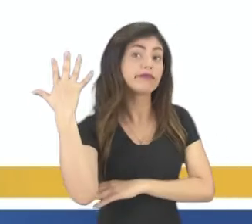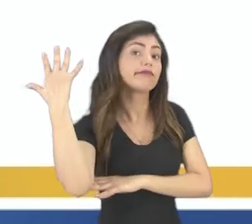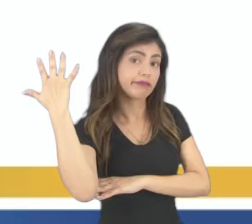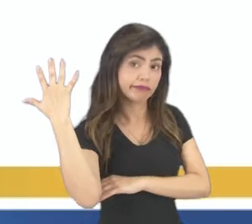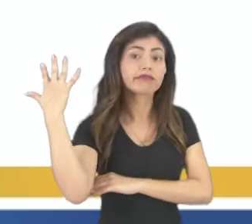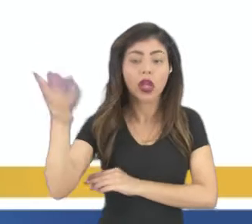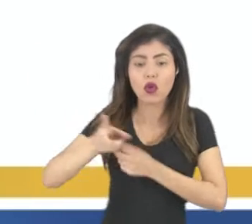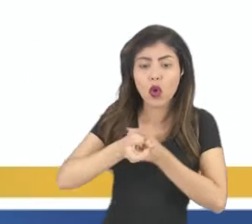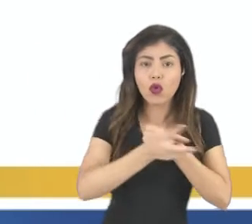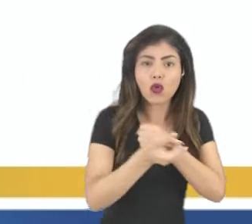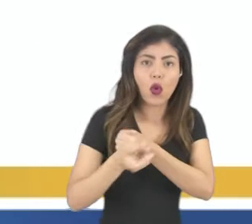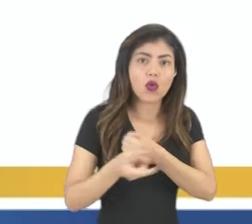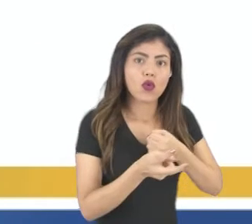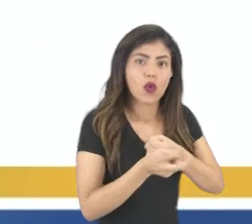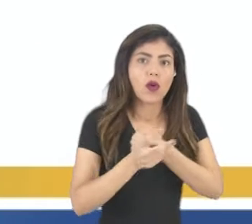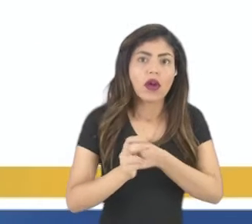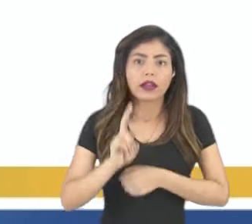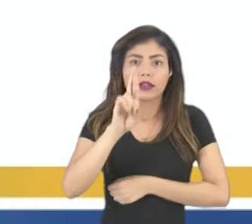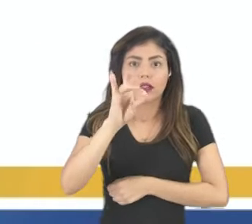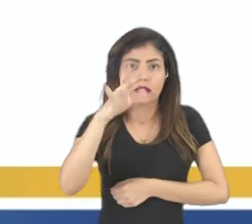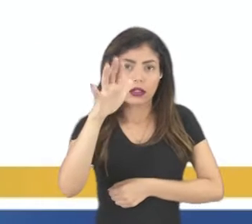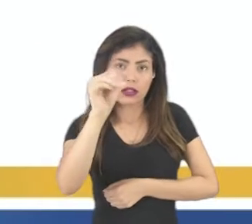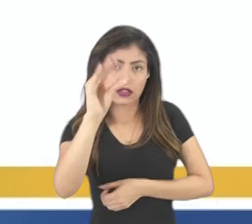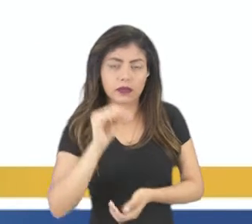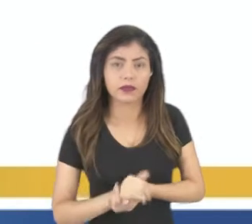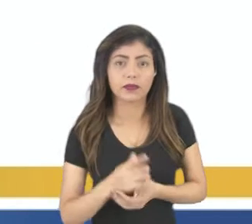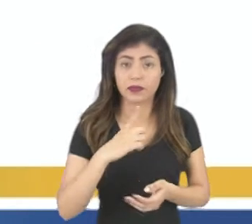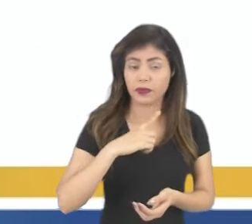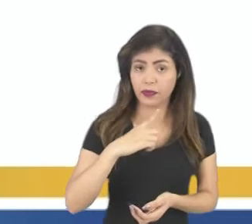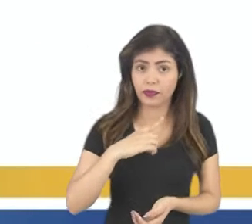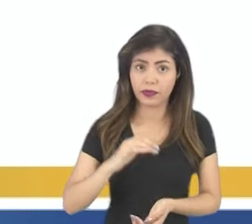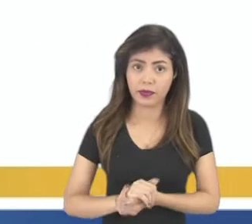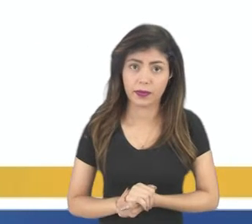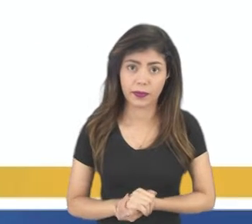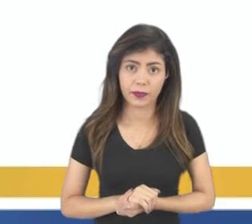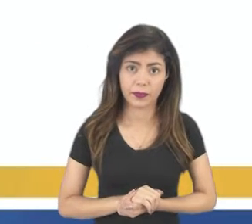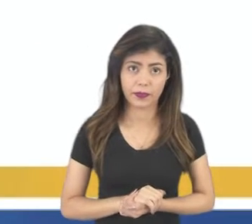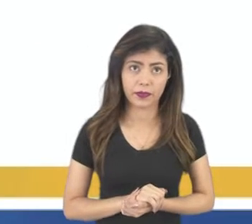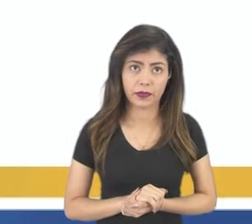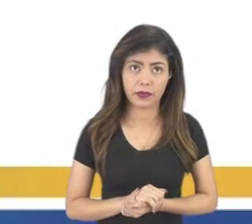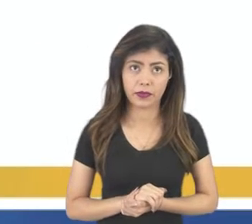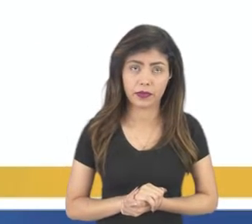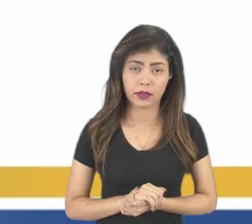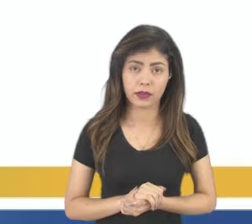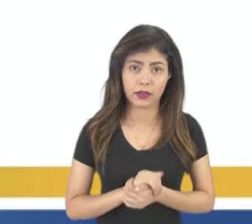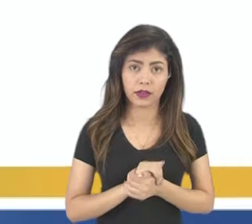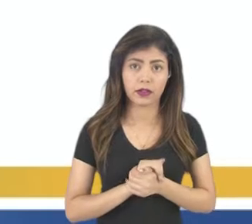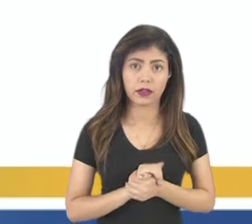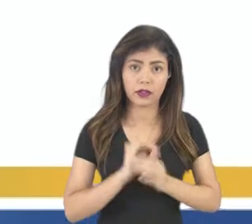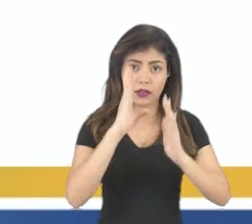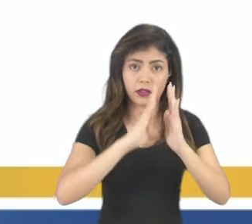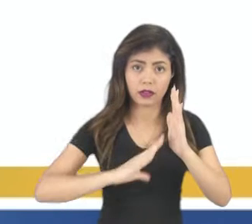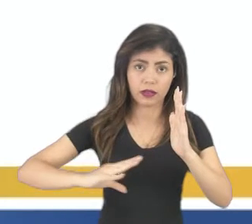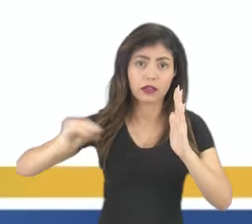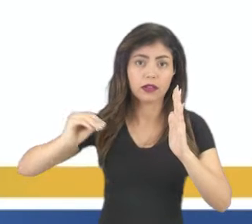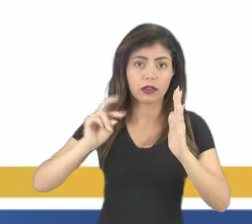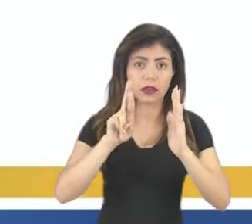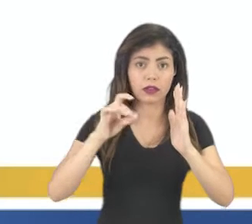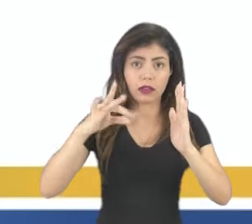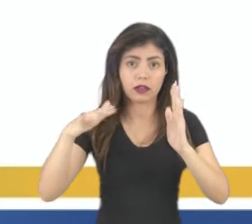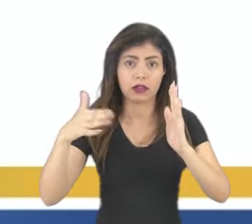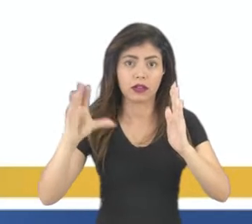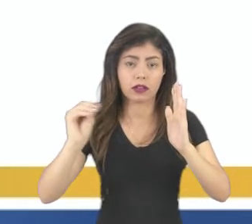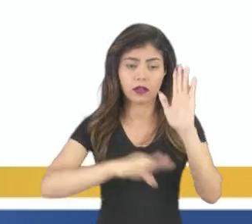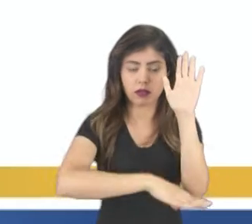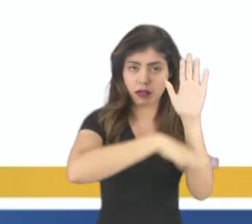de absorver toda a radiação que atingiam re re mentindo por meio da